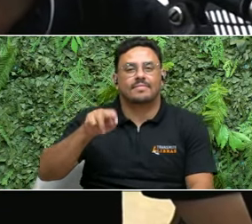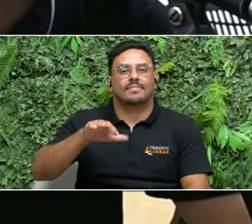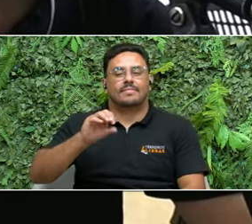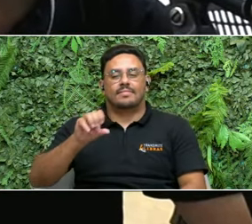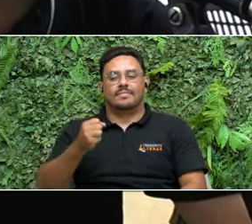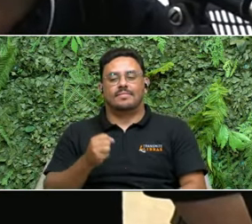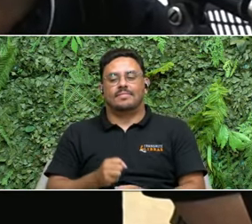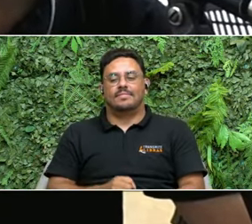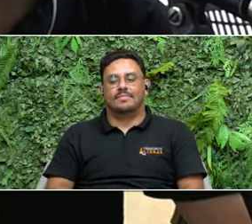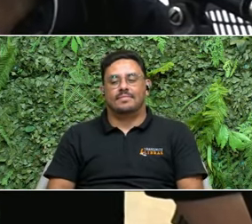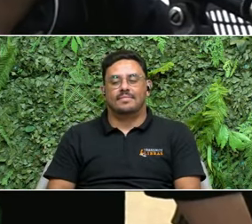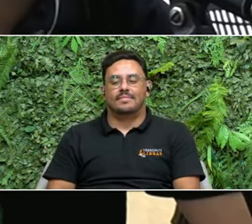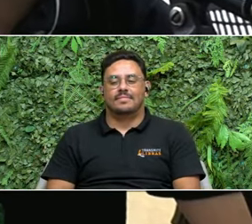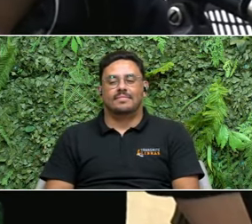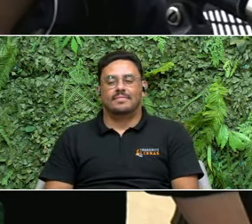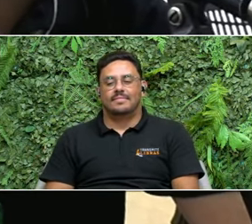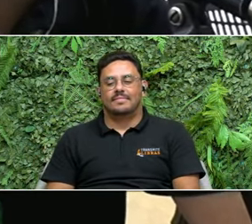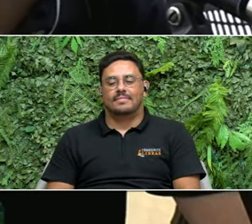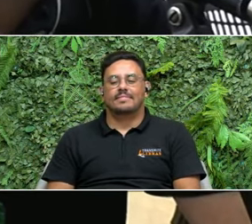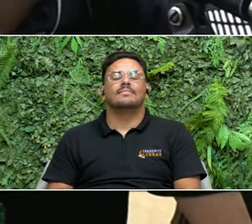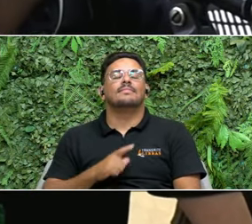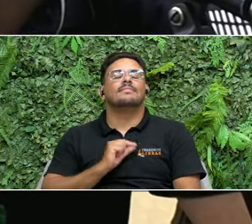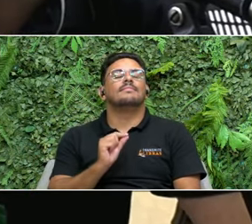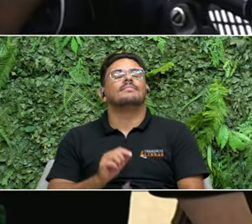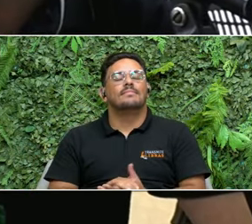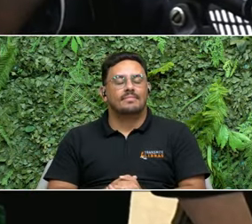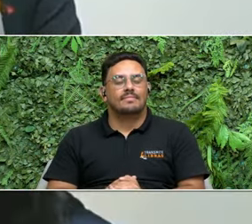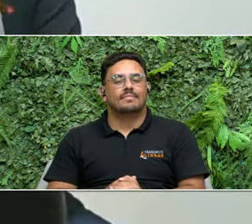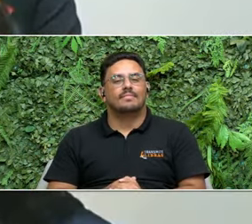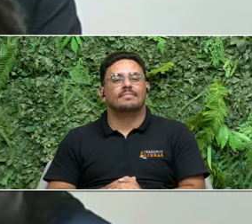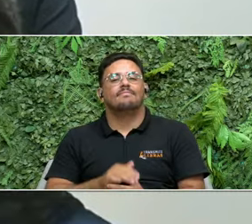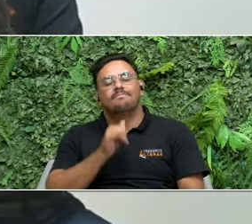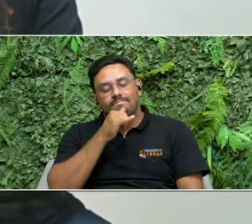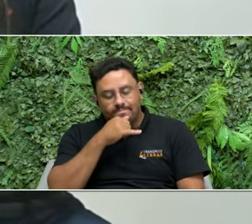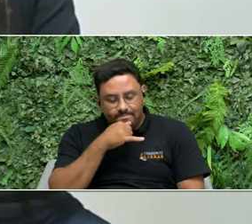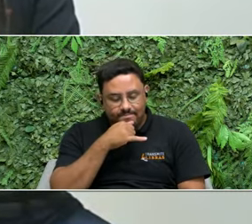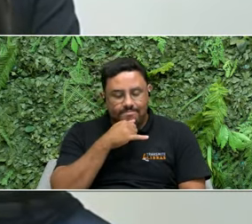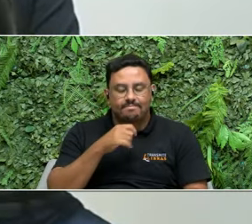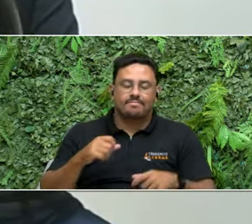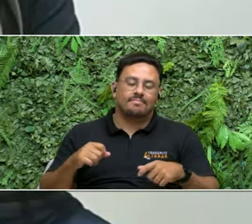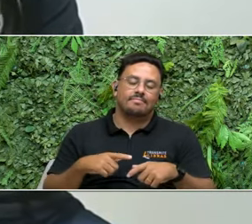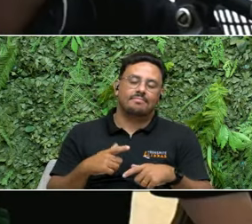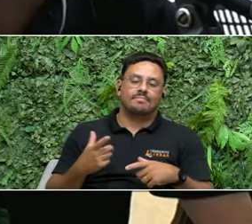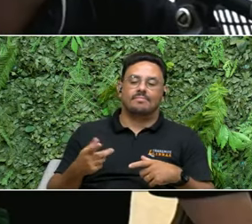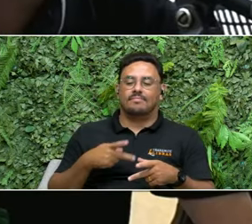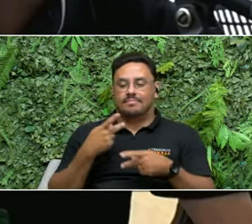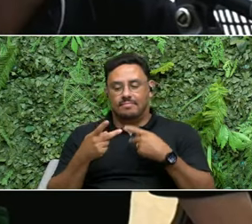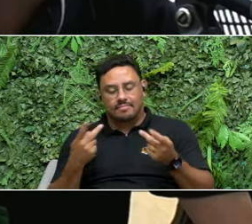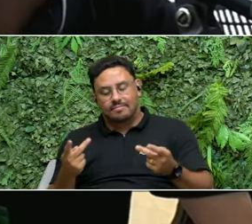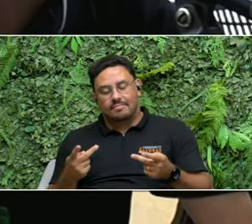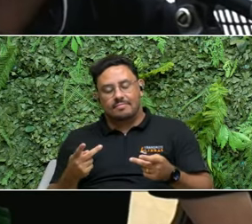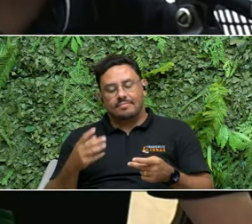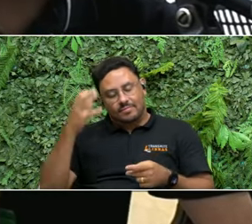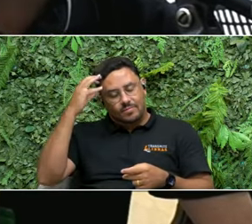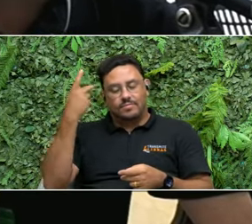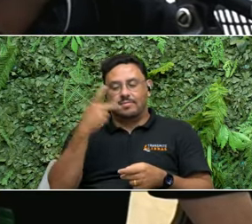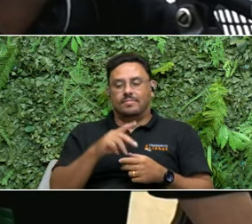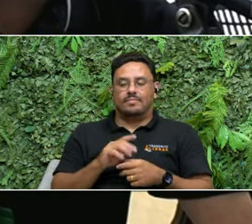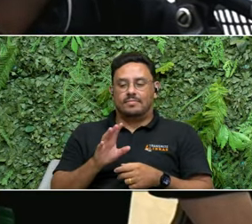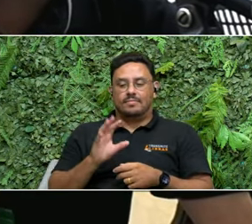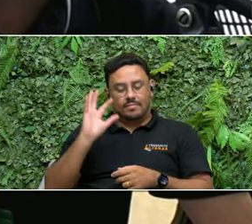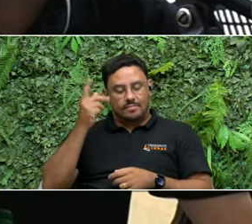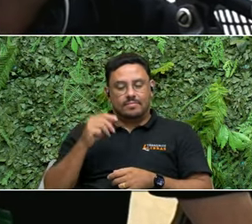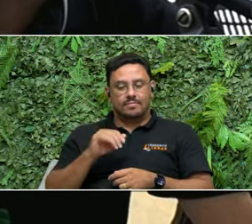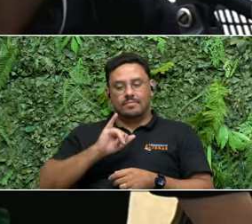Lemos é o Lemos teve o lance da infelicidade do gol contra né muita gente atribui culpa a ele mas acho que a